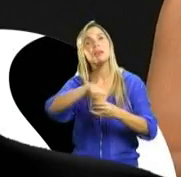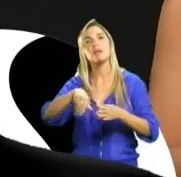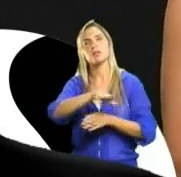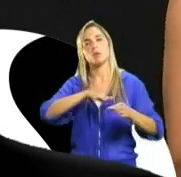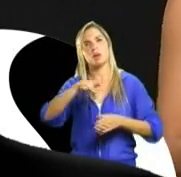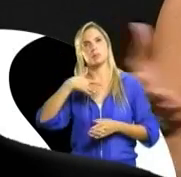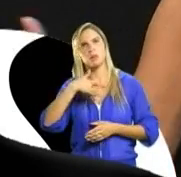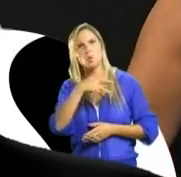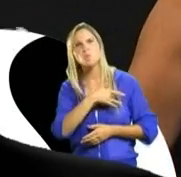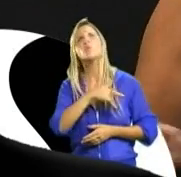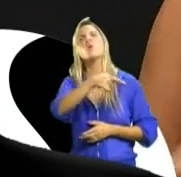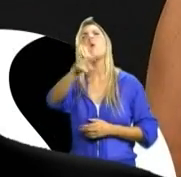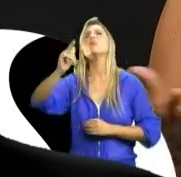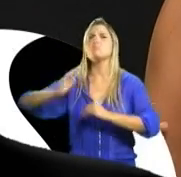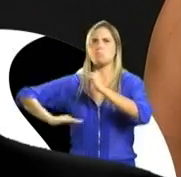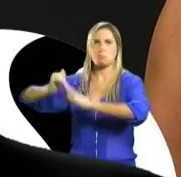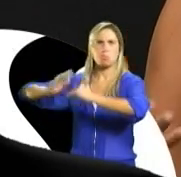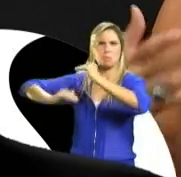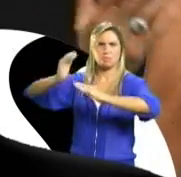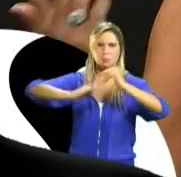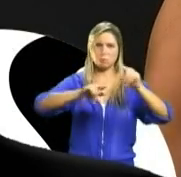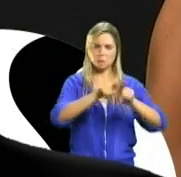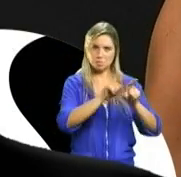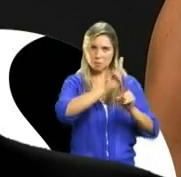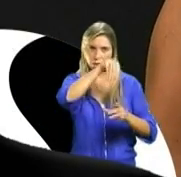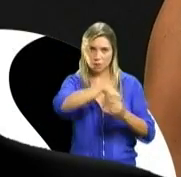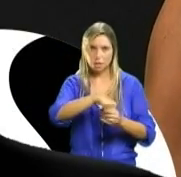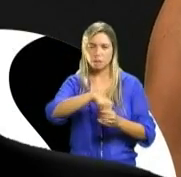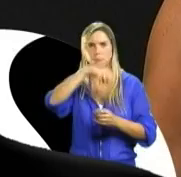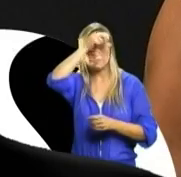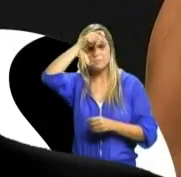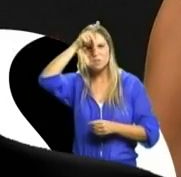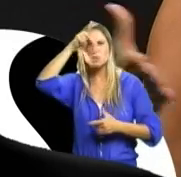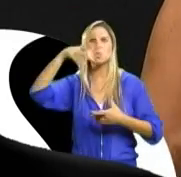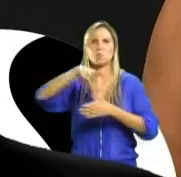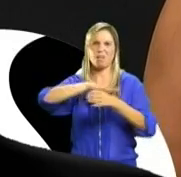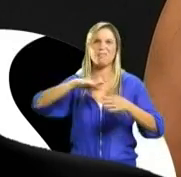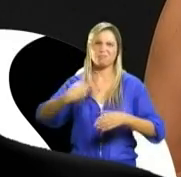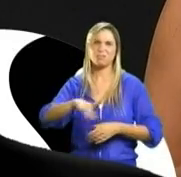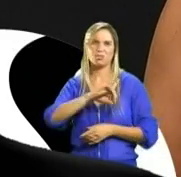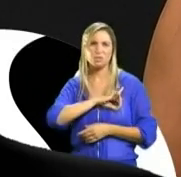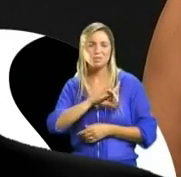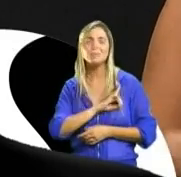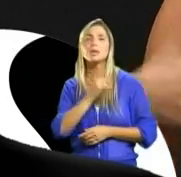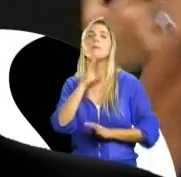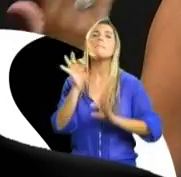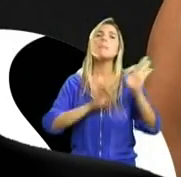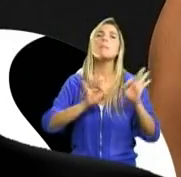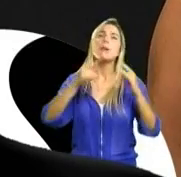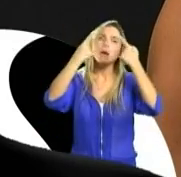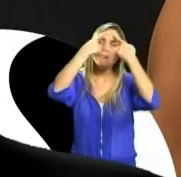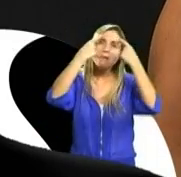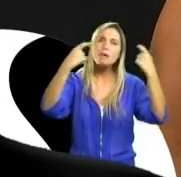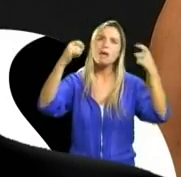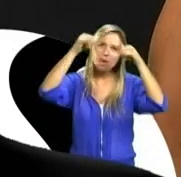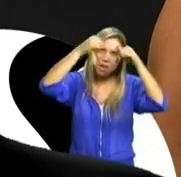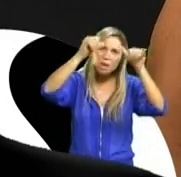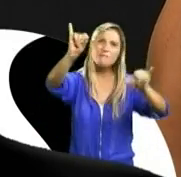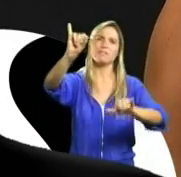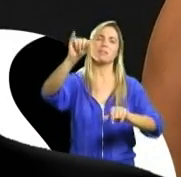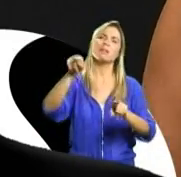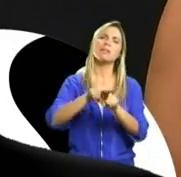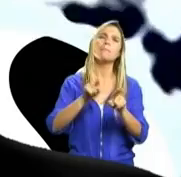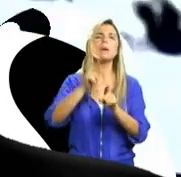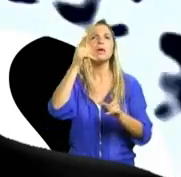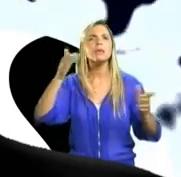também das outras áreas municipais, em relação a essa reflexão da prevenção da violência e da promoção de cultura